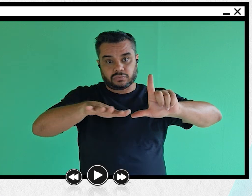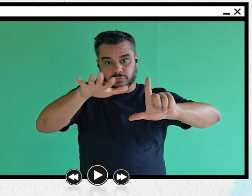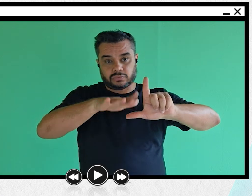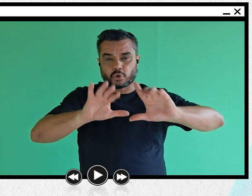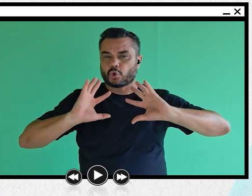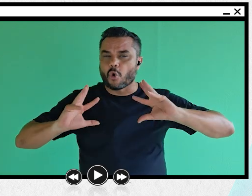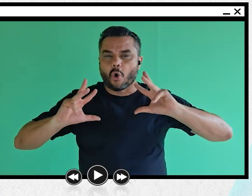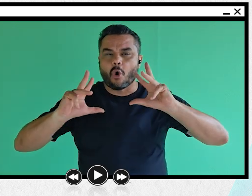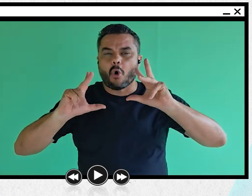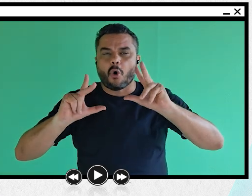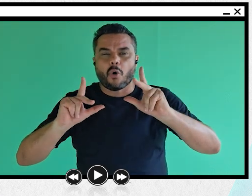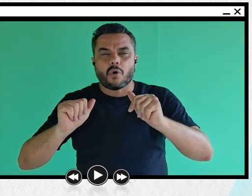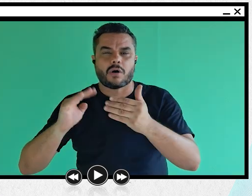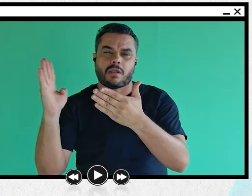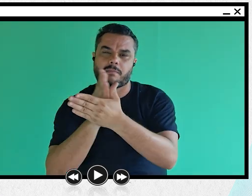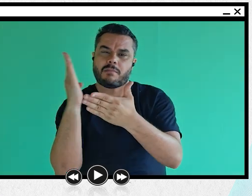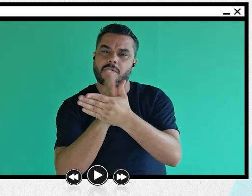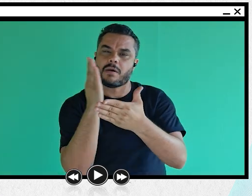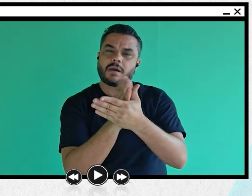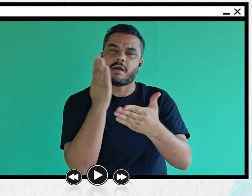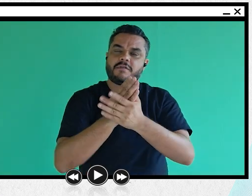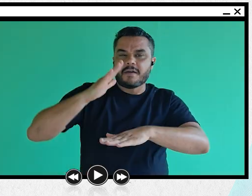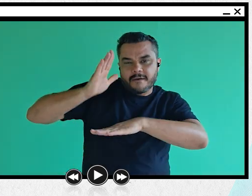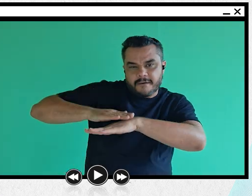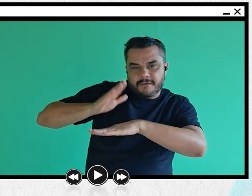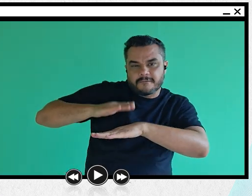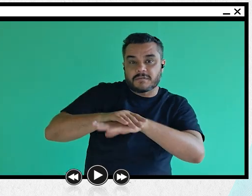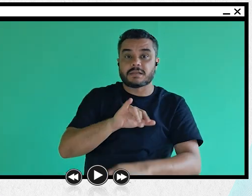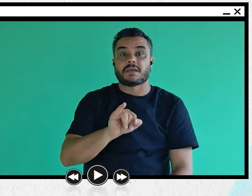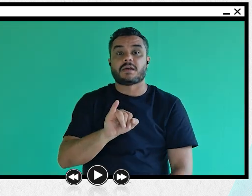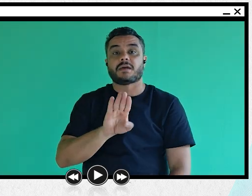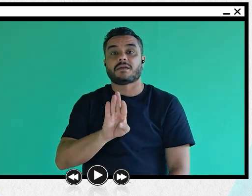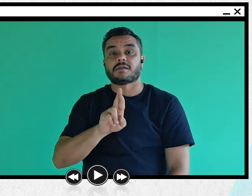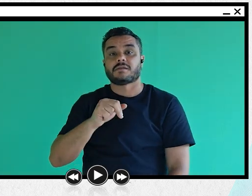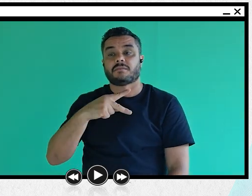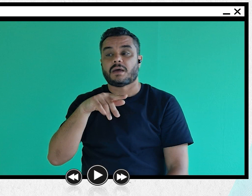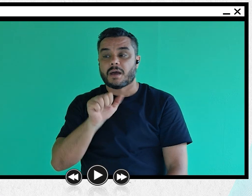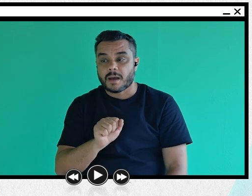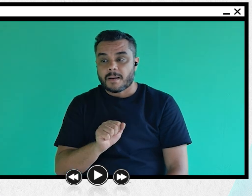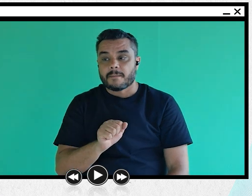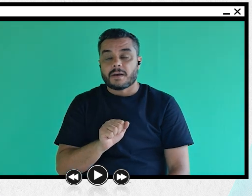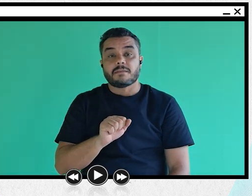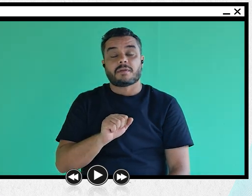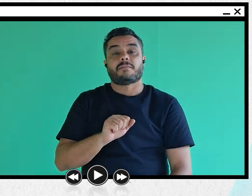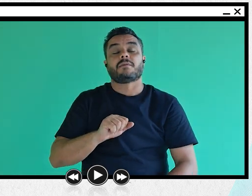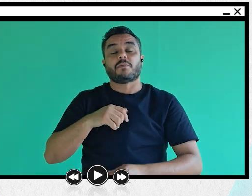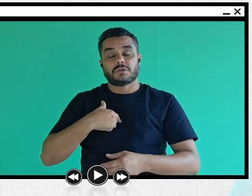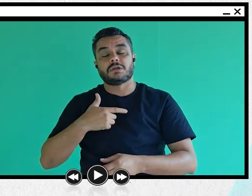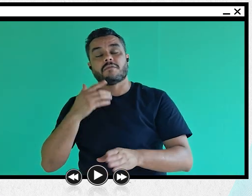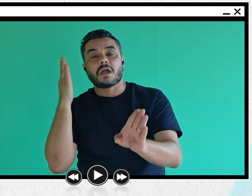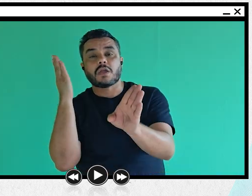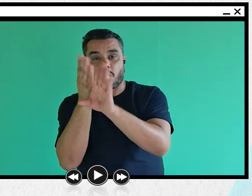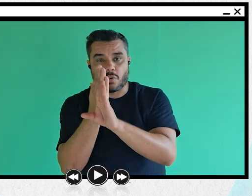bibliografia, tudo que foi gerado pelo trabalho em saneamento rural da Embrapa, não somente pela Embrapa Instrumentação, mas por outros colegas da Embrapa, você vai